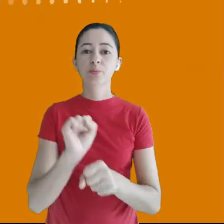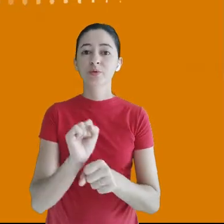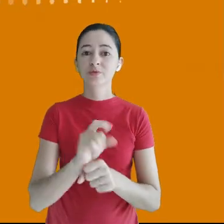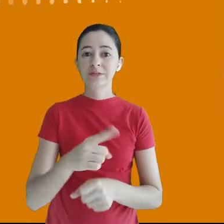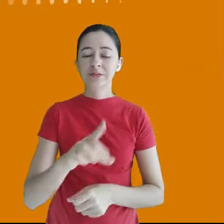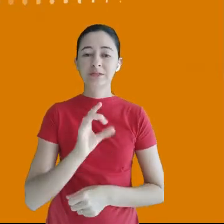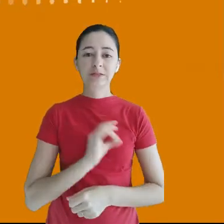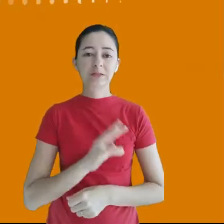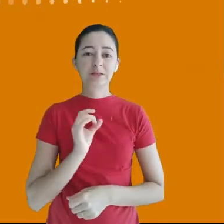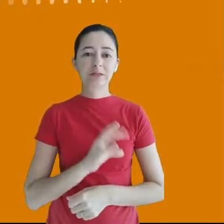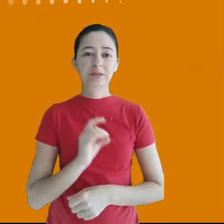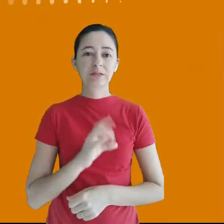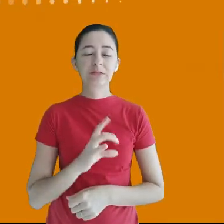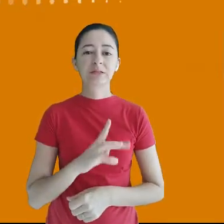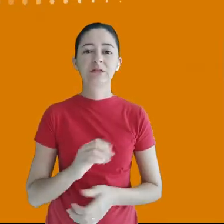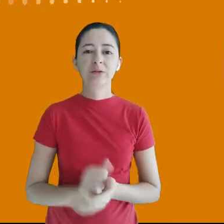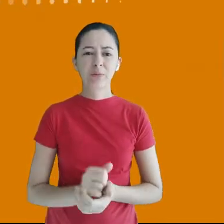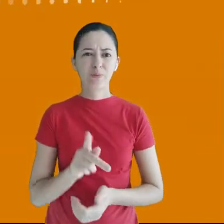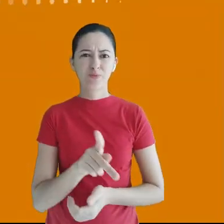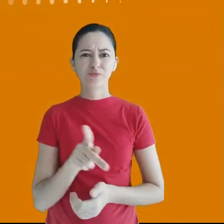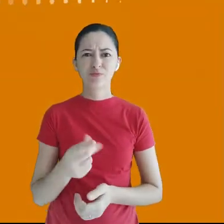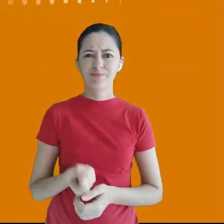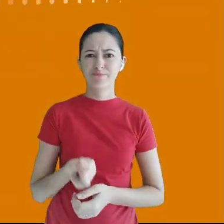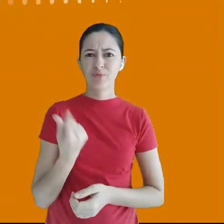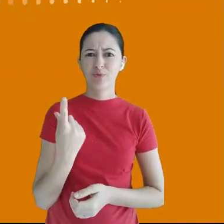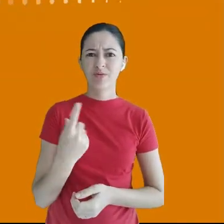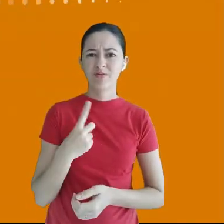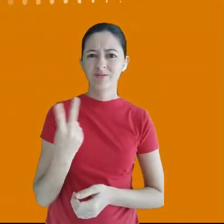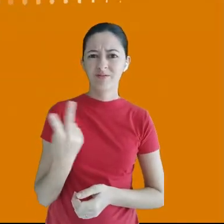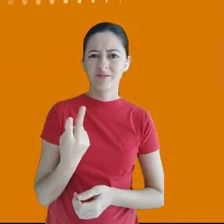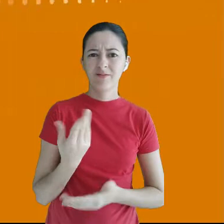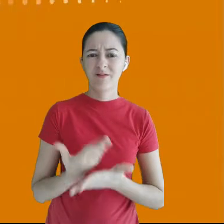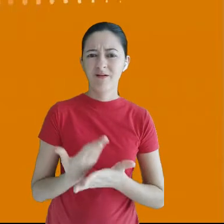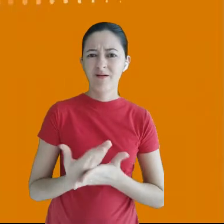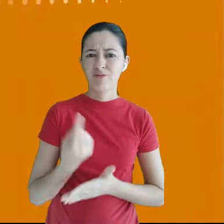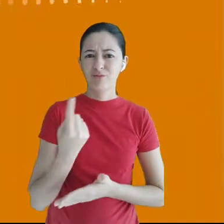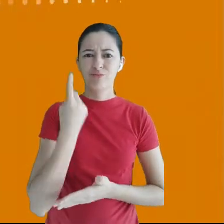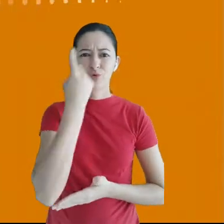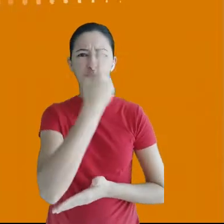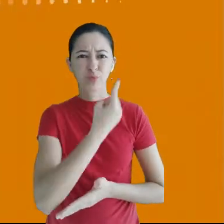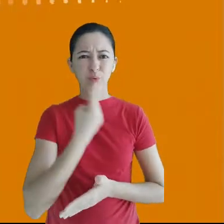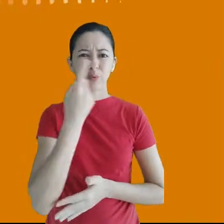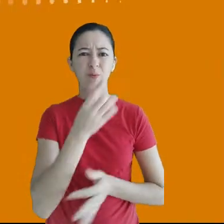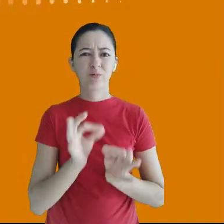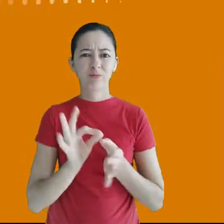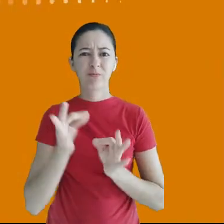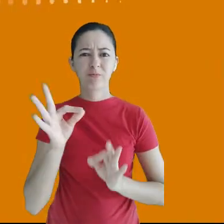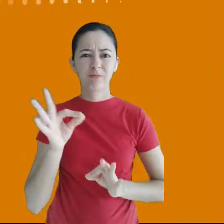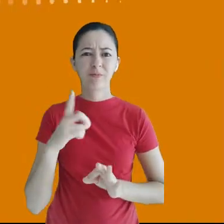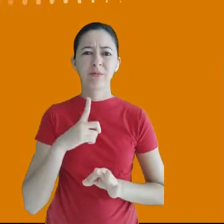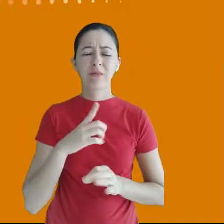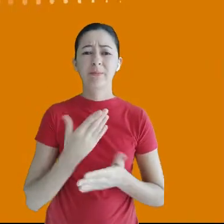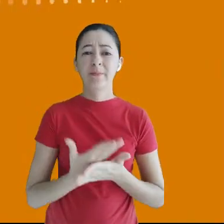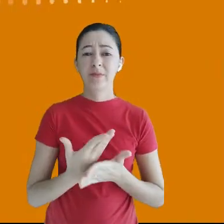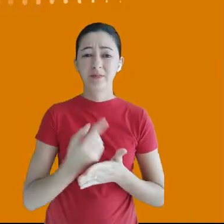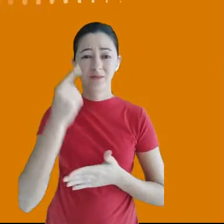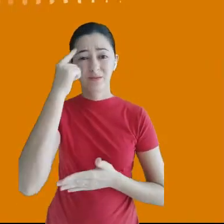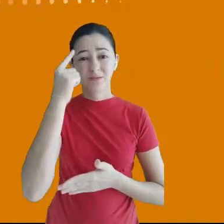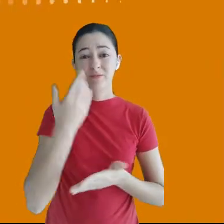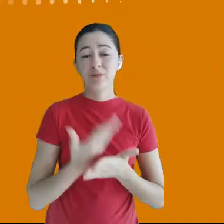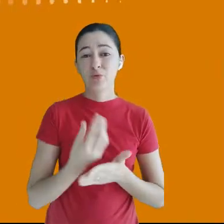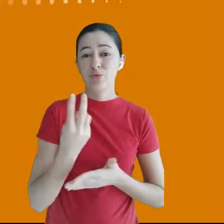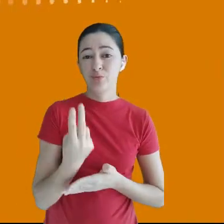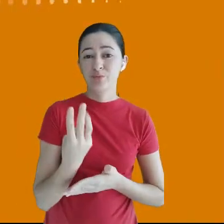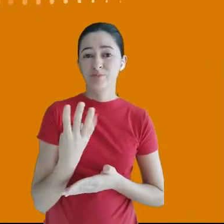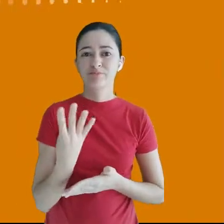Para quem já está com medo aí pessoal, a segunda aula já meteu uma hora e tem mais aula ainda na aula 2 e a aula 3